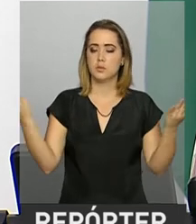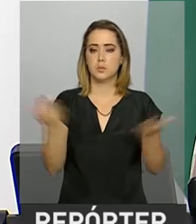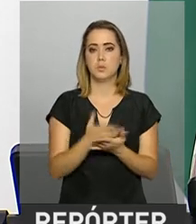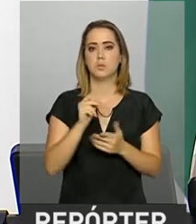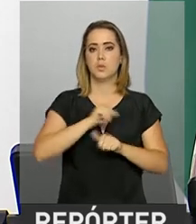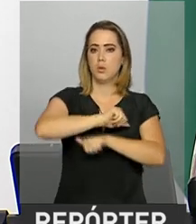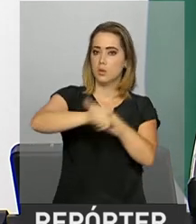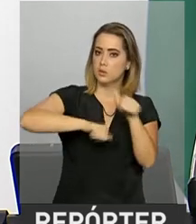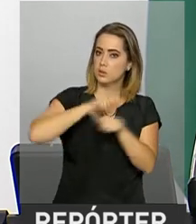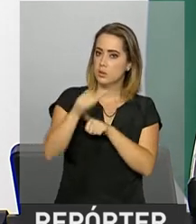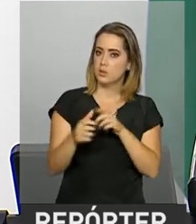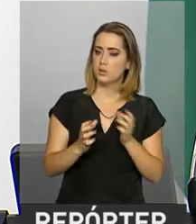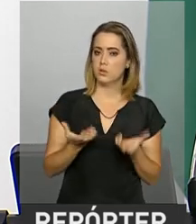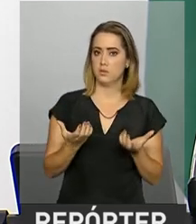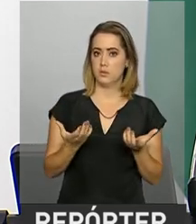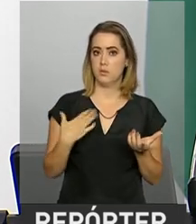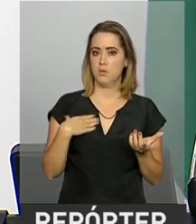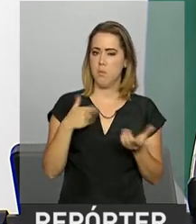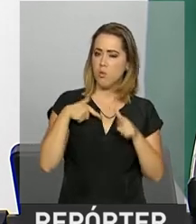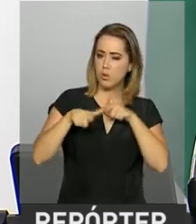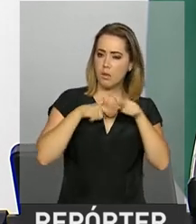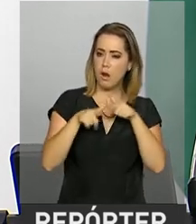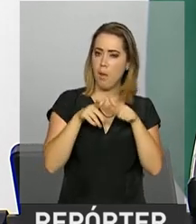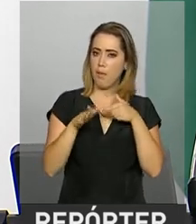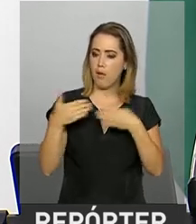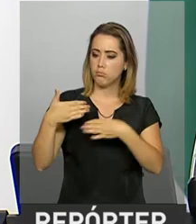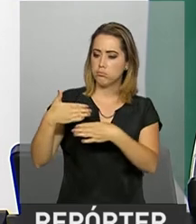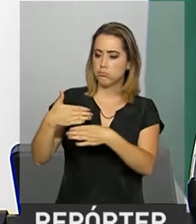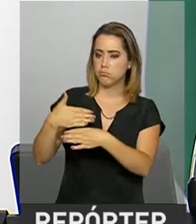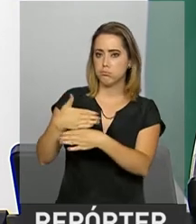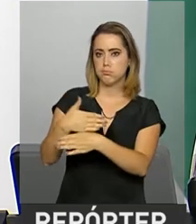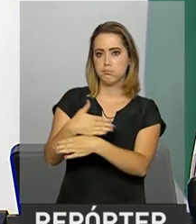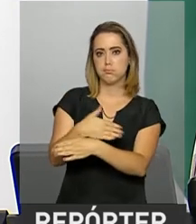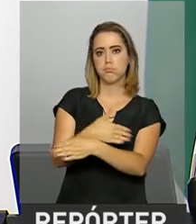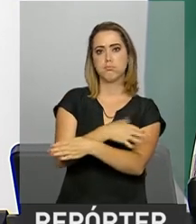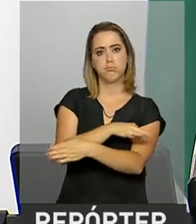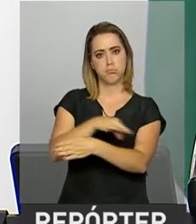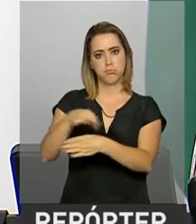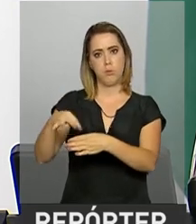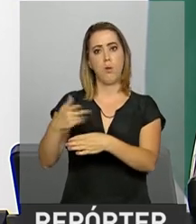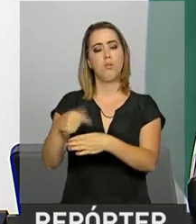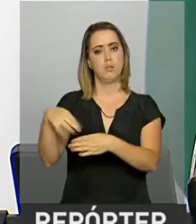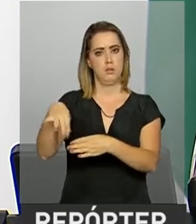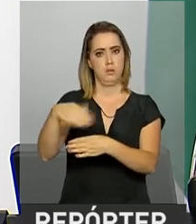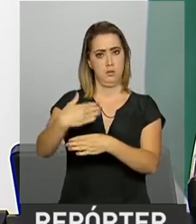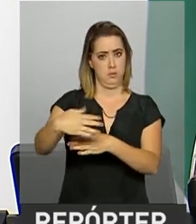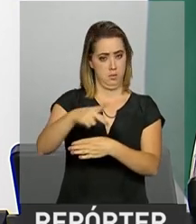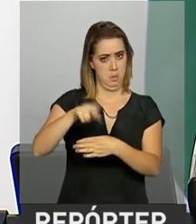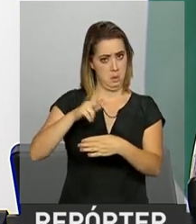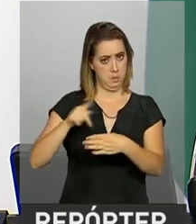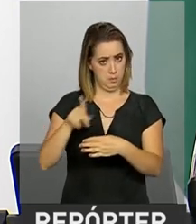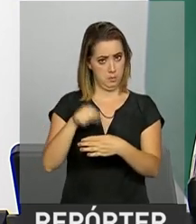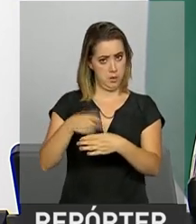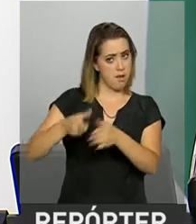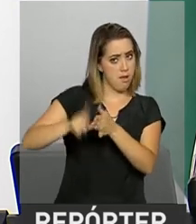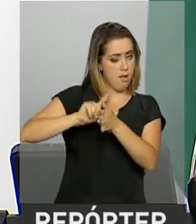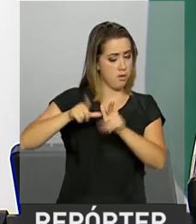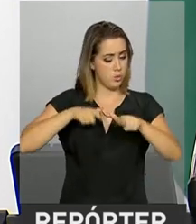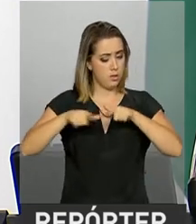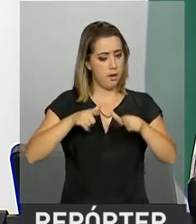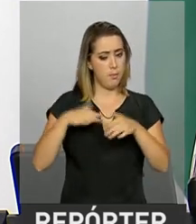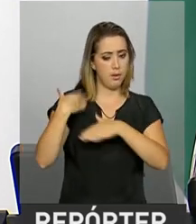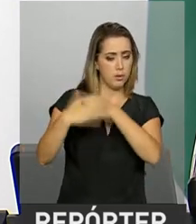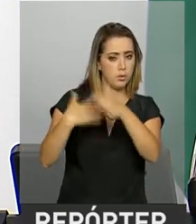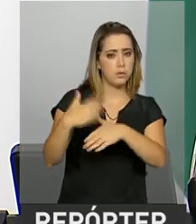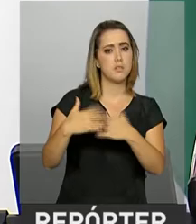transformando aquelas operações de fronteira que o técnico leão dar período que eram episódica nós estamos transformando